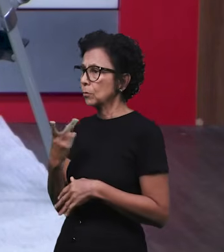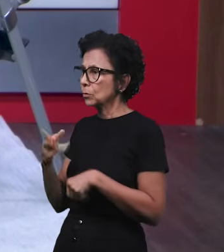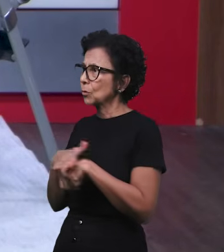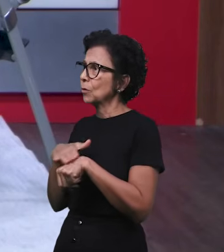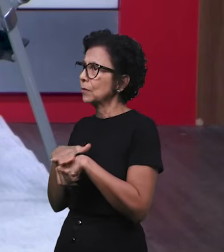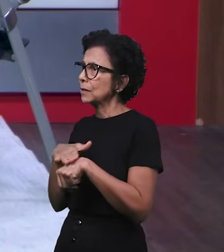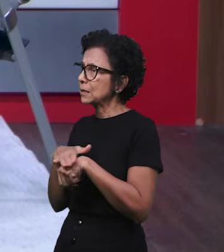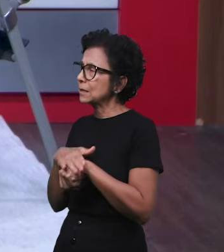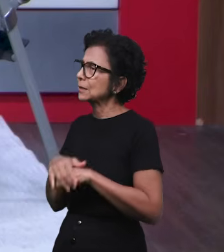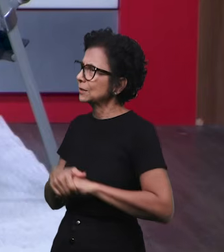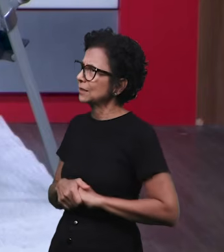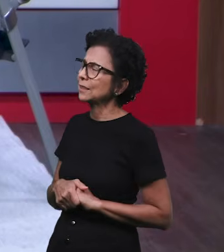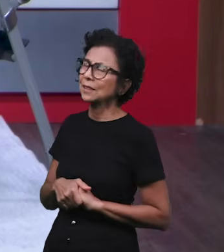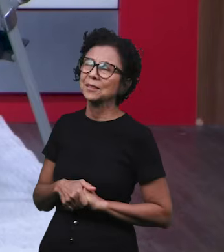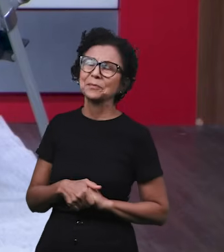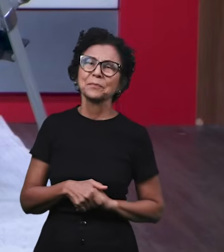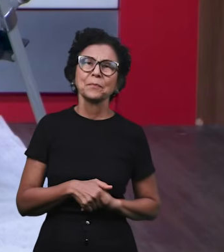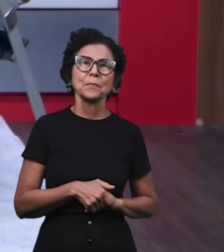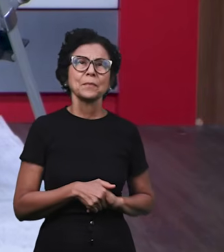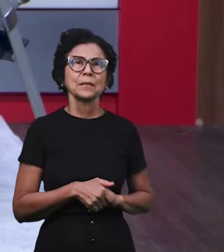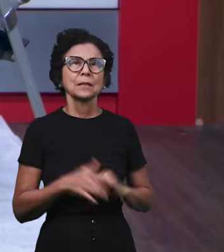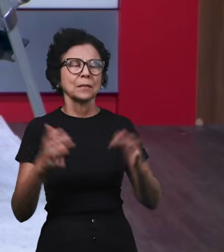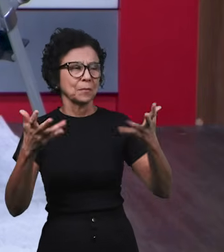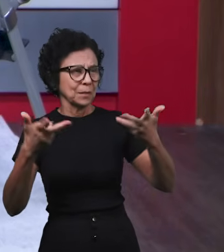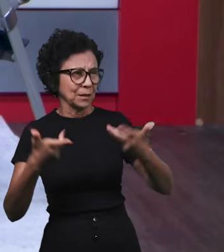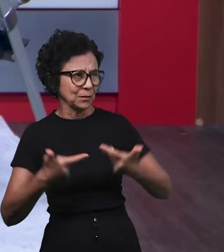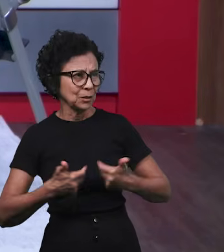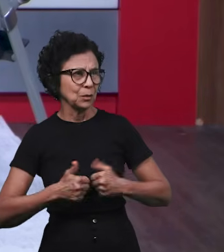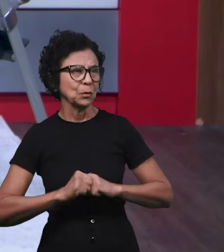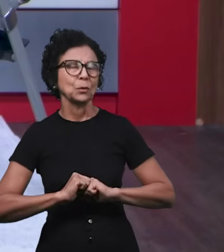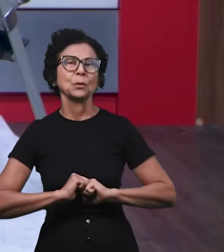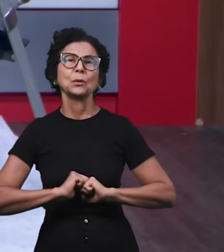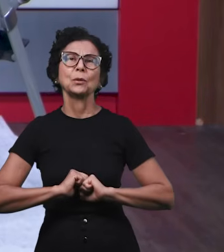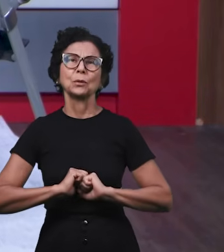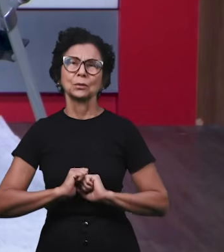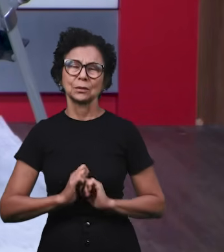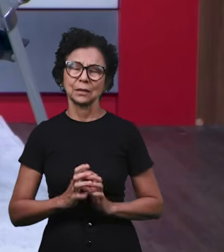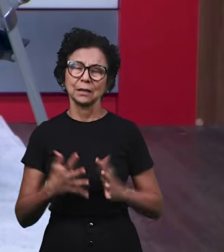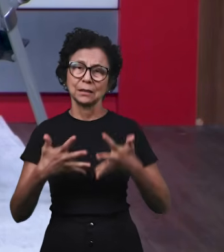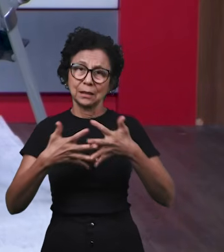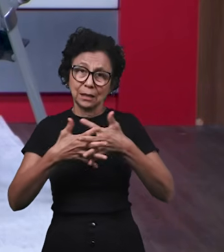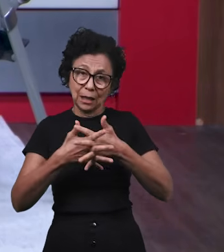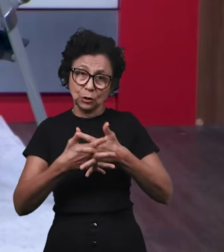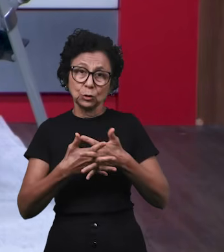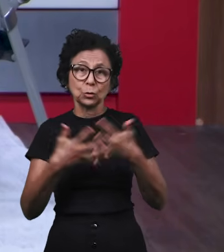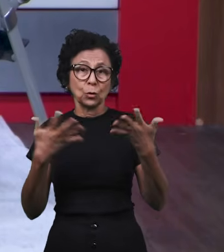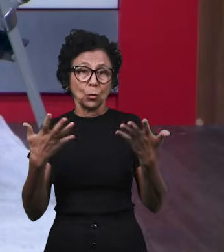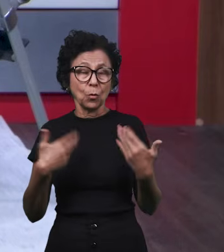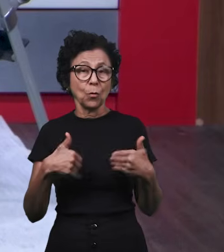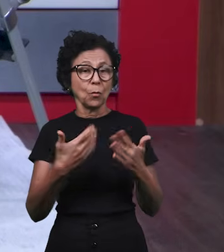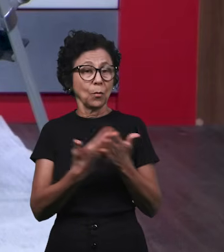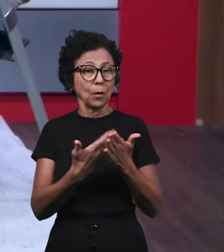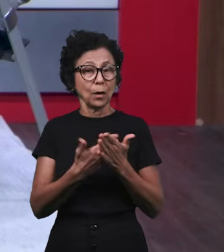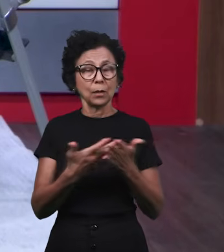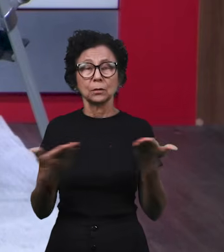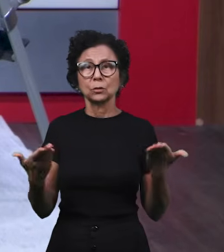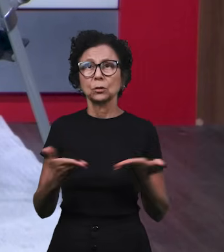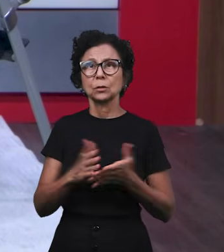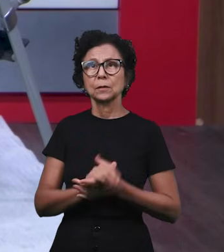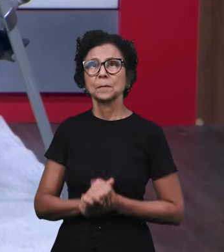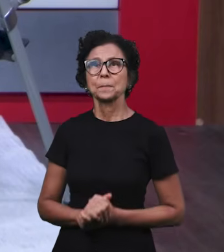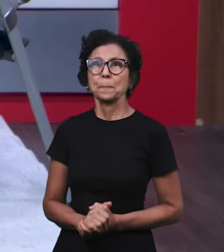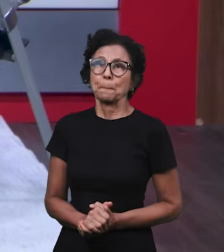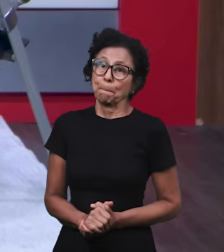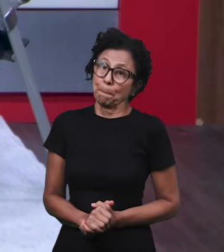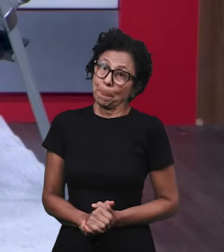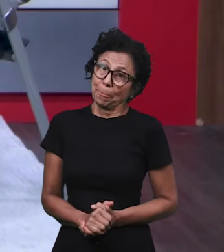que maravilhoso, né? Esse exemplo dela, como isso. está se encaixando no que a gente está falando. E é isso, porque querendo ou não, o surdo ele é estrangeiro dentro do seu